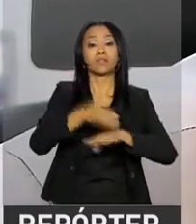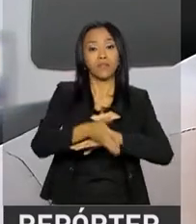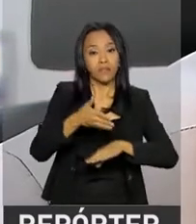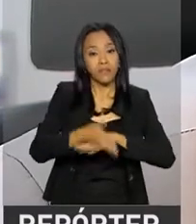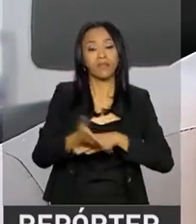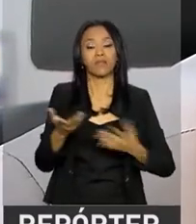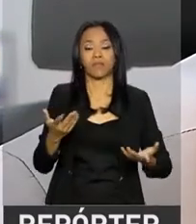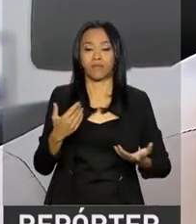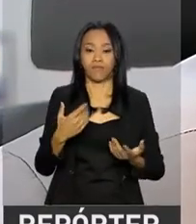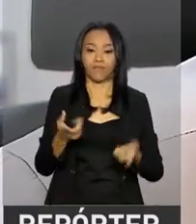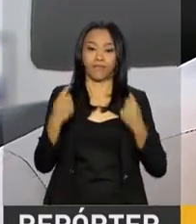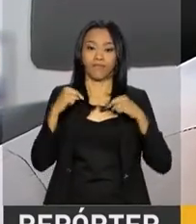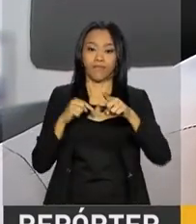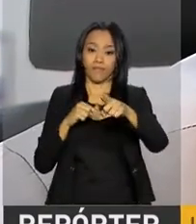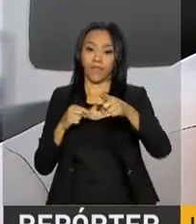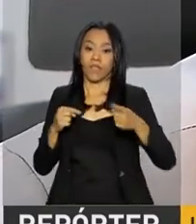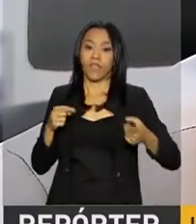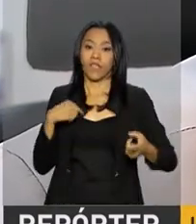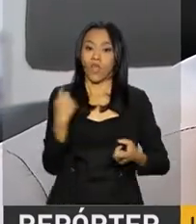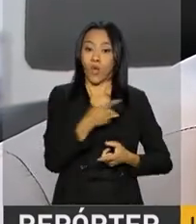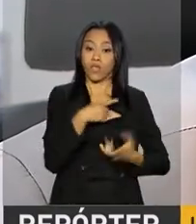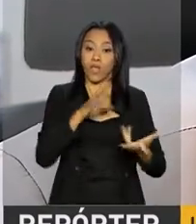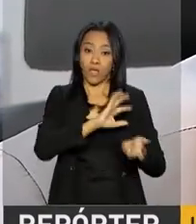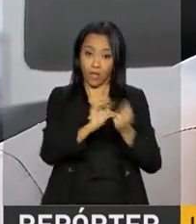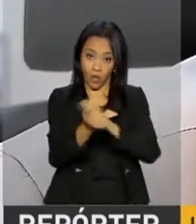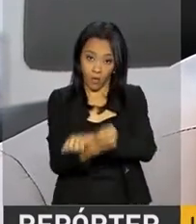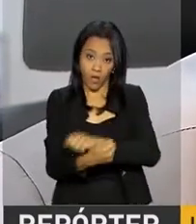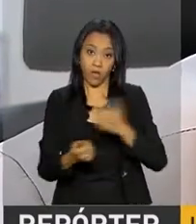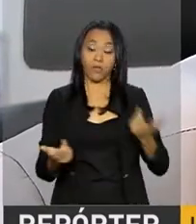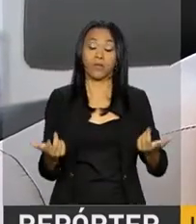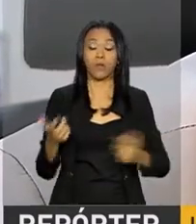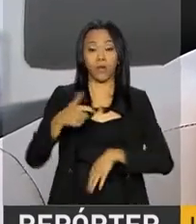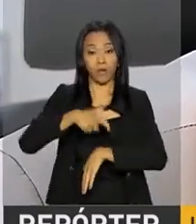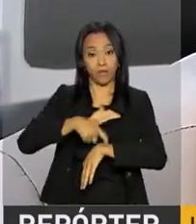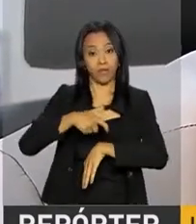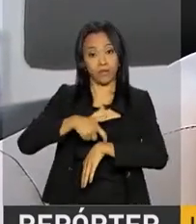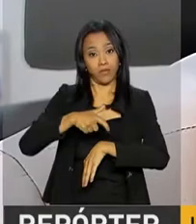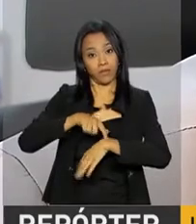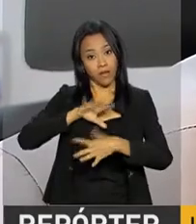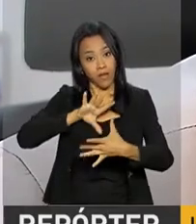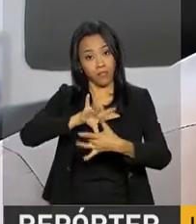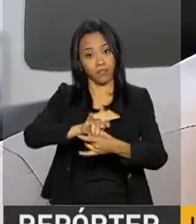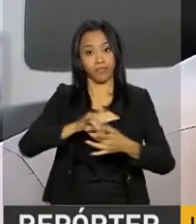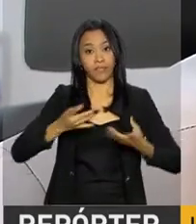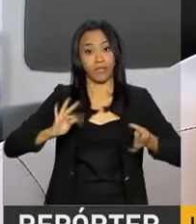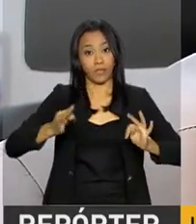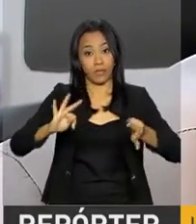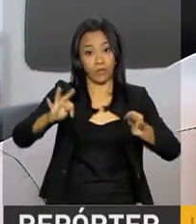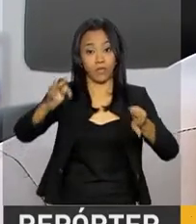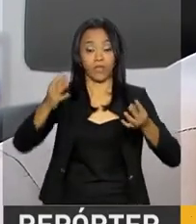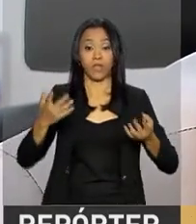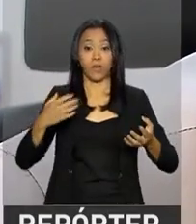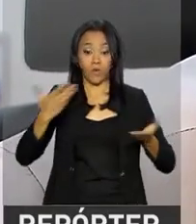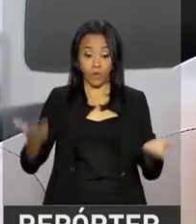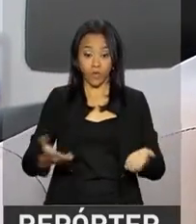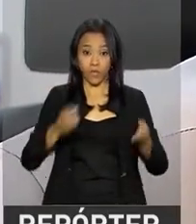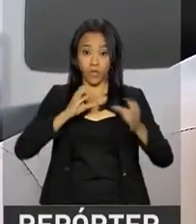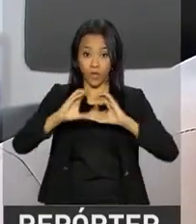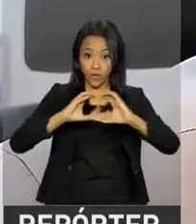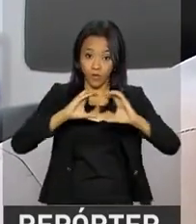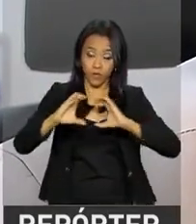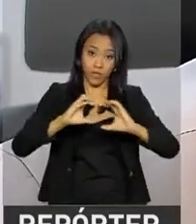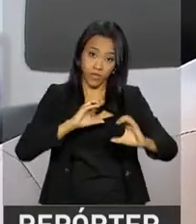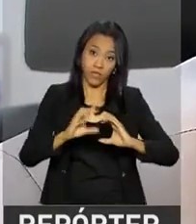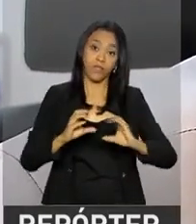aos tempos modernos a quem hoje não há comunicação é feita essencialmente hoje pela